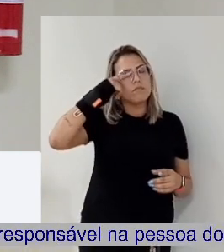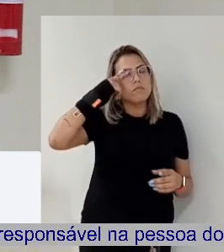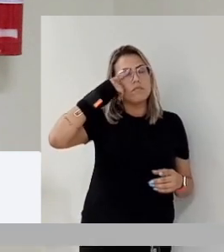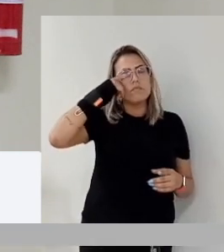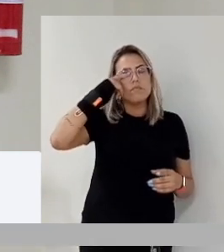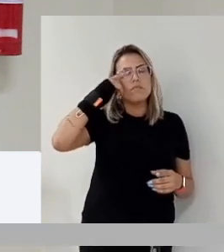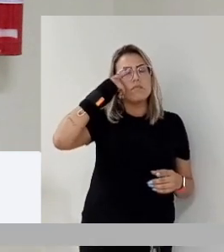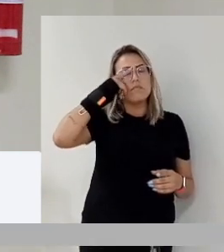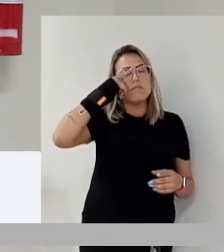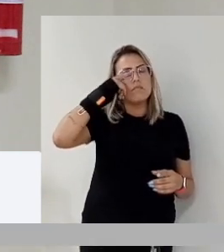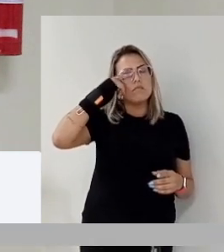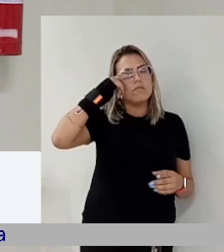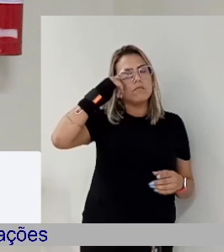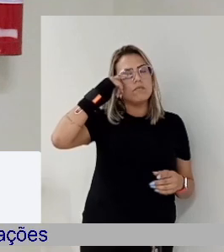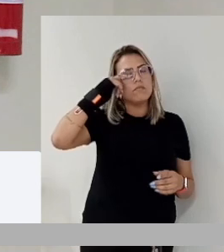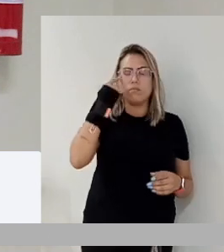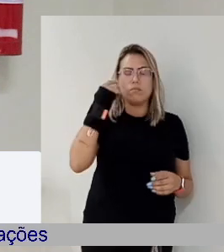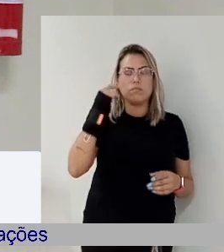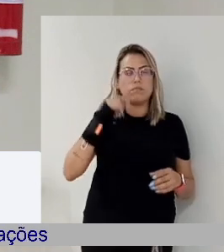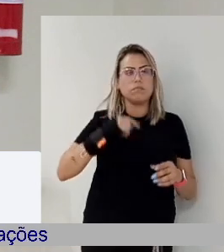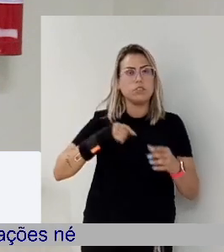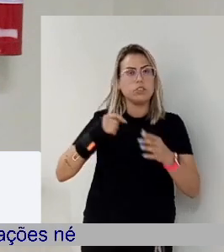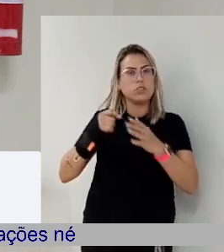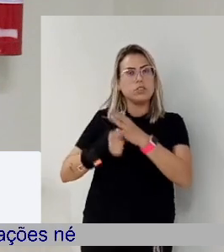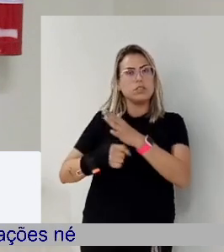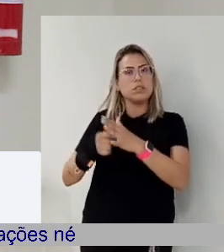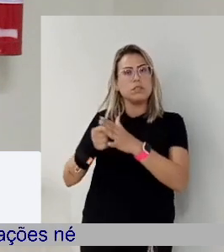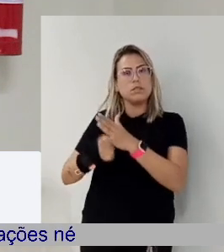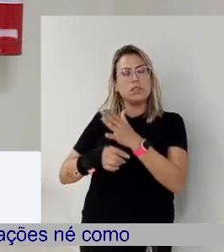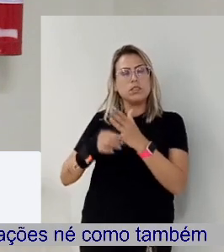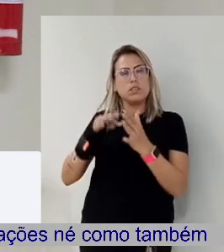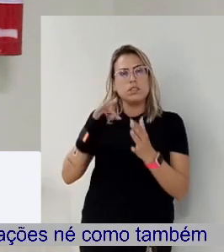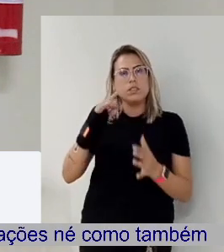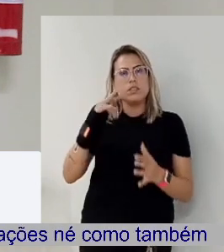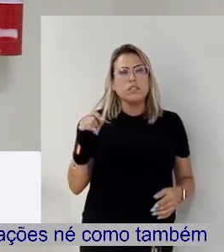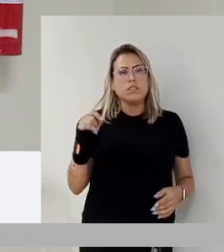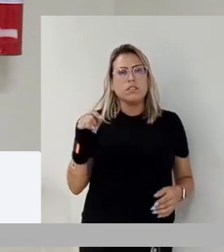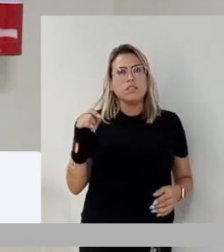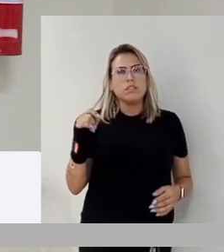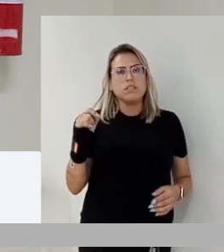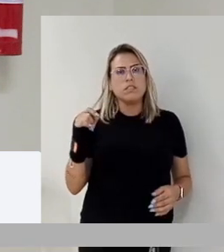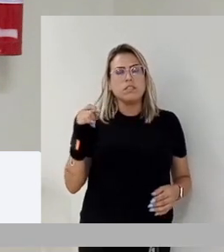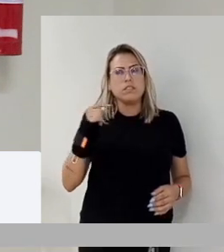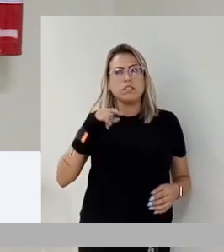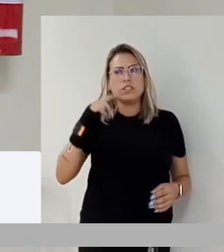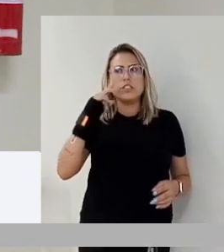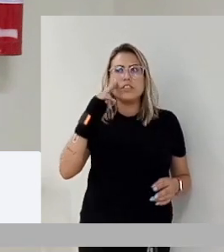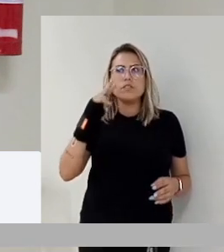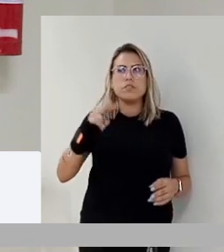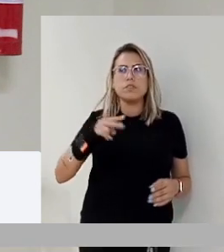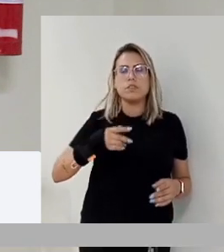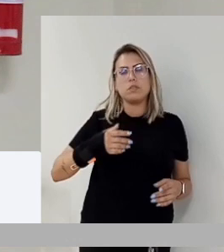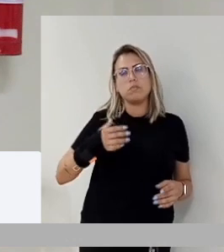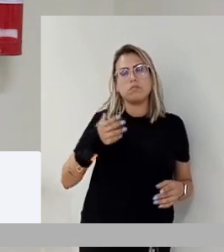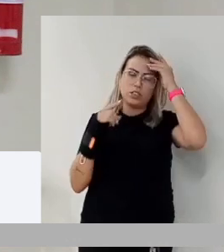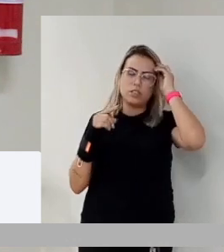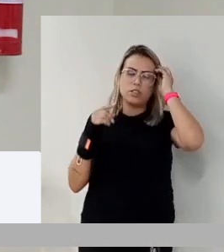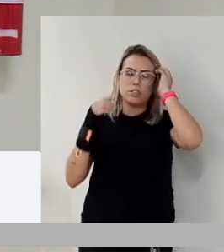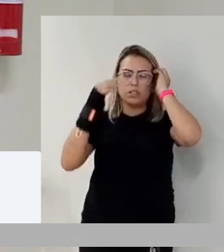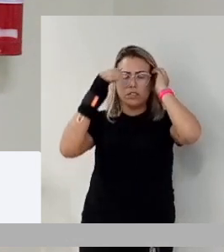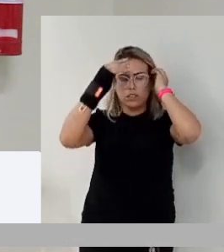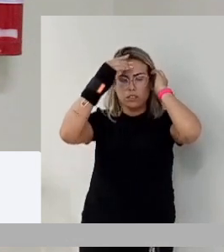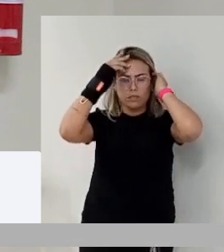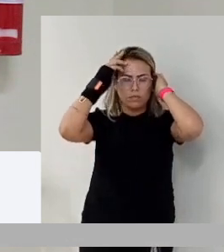por questão dessas iluminações né como também recebi esses dias né ali na Boa